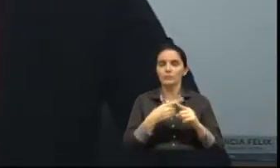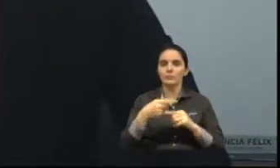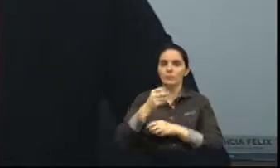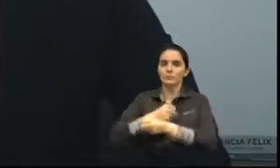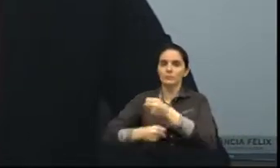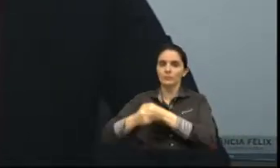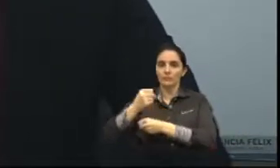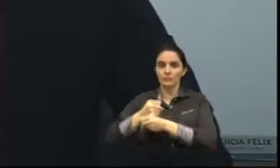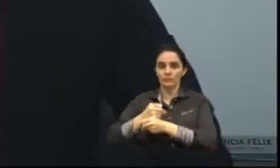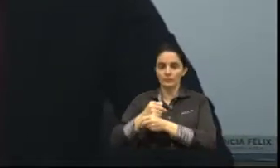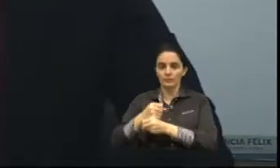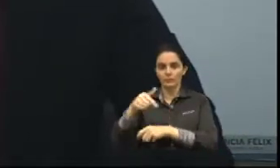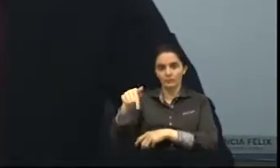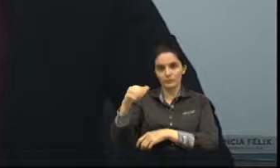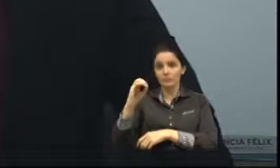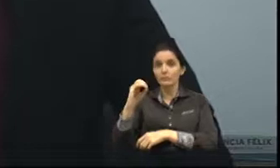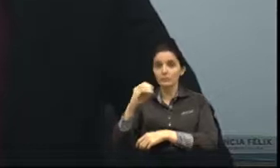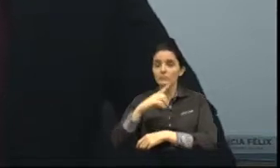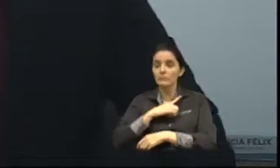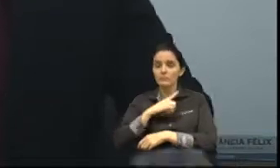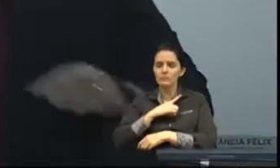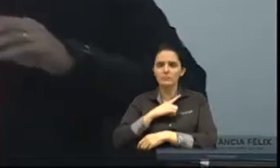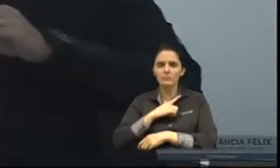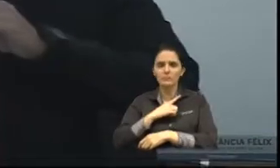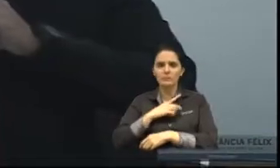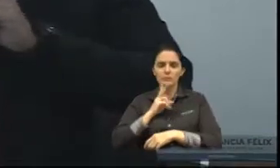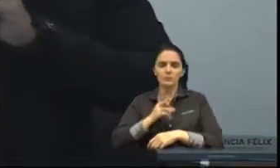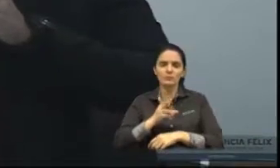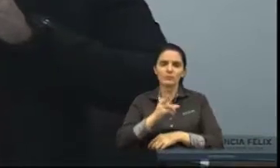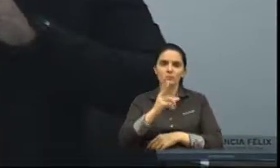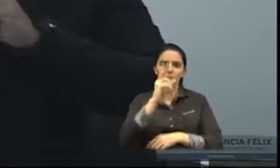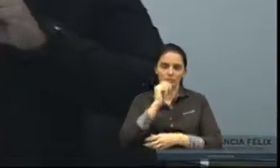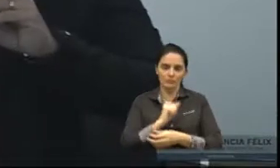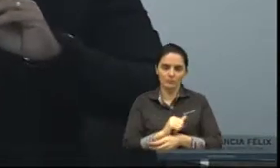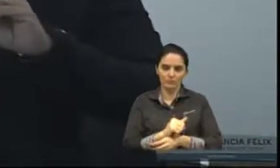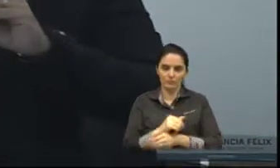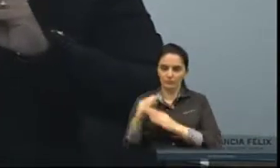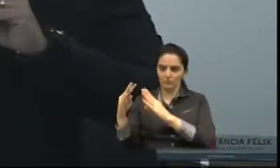esses acampamentos todos os anos. E